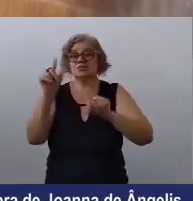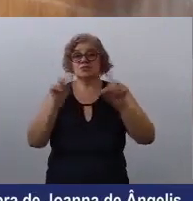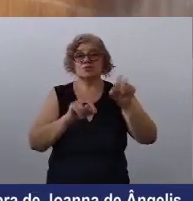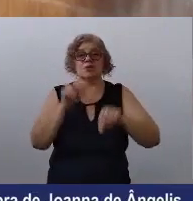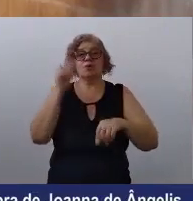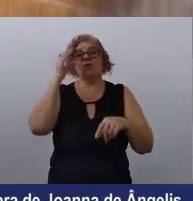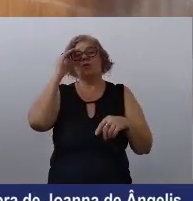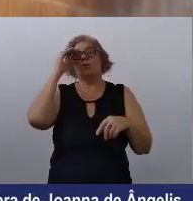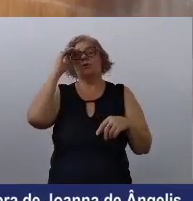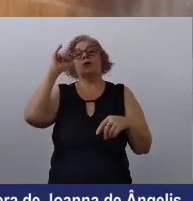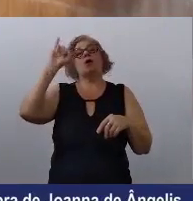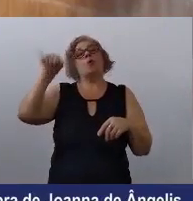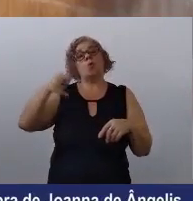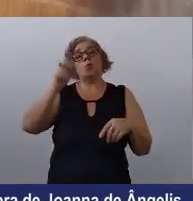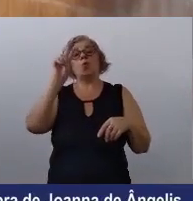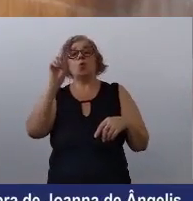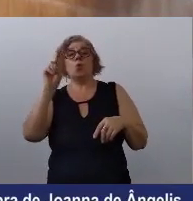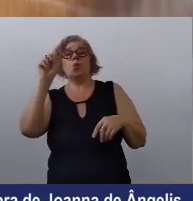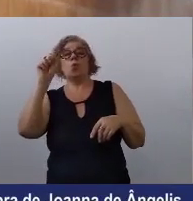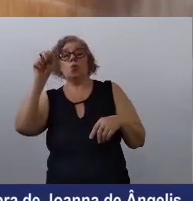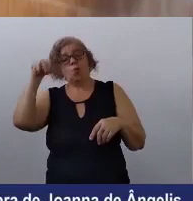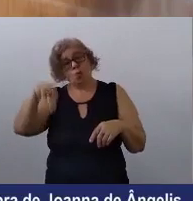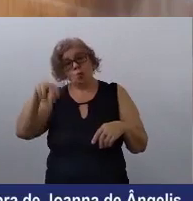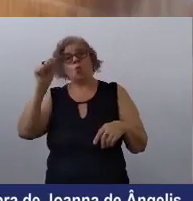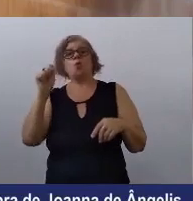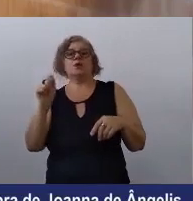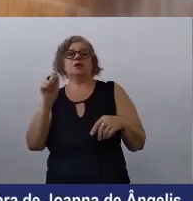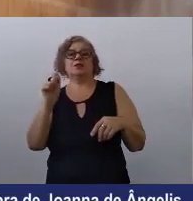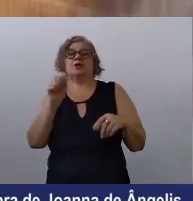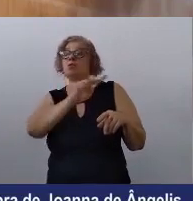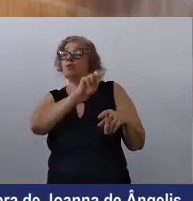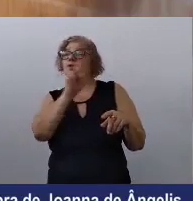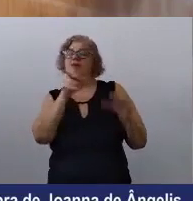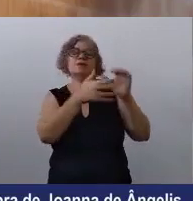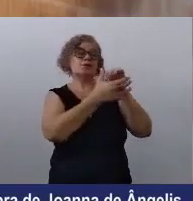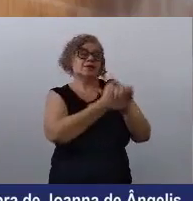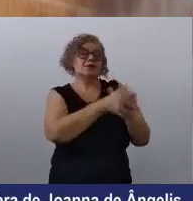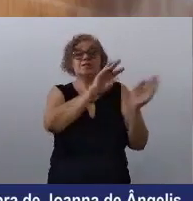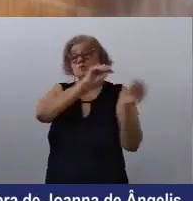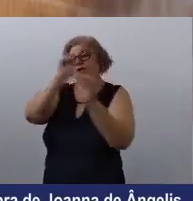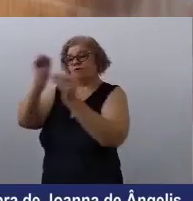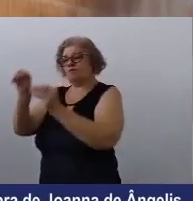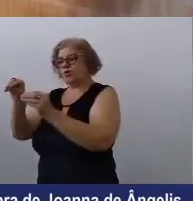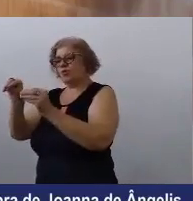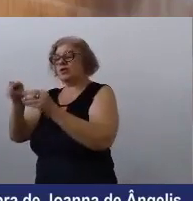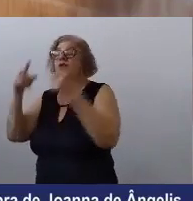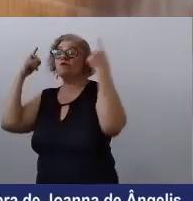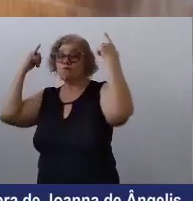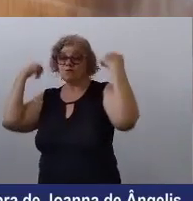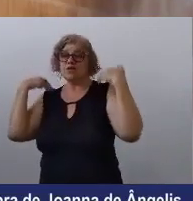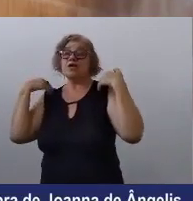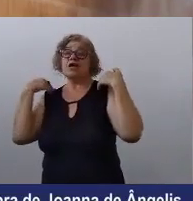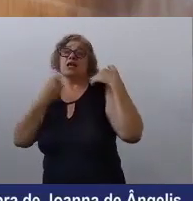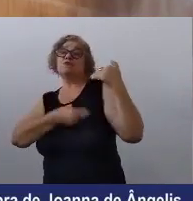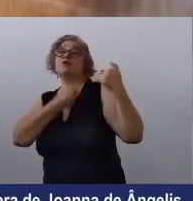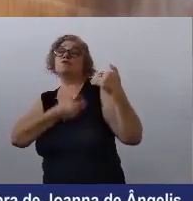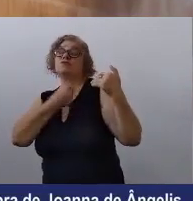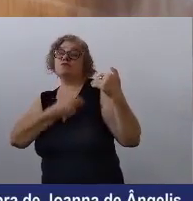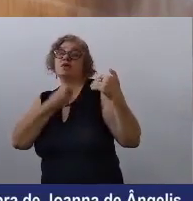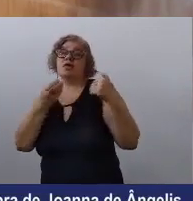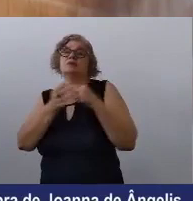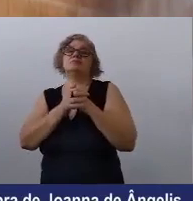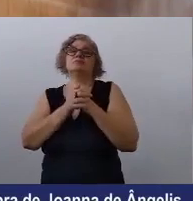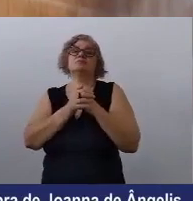Bage opta por ir viver no convento. Sempre o anseio